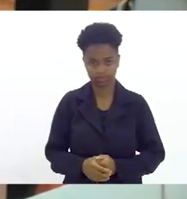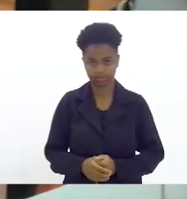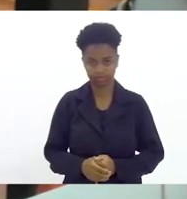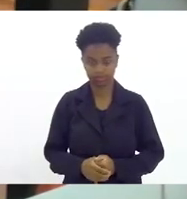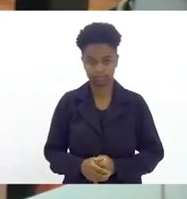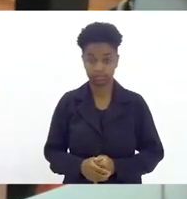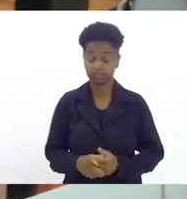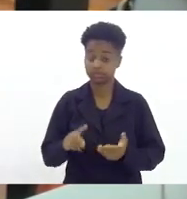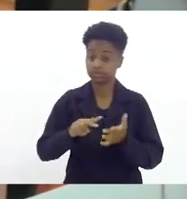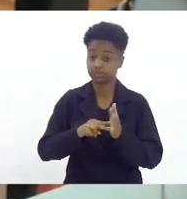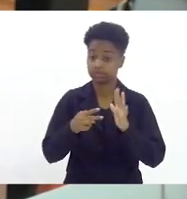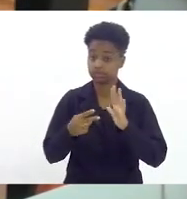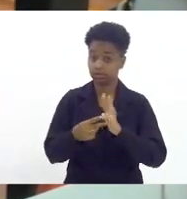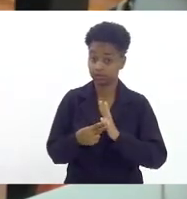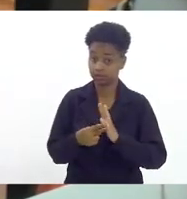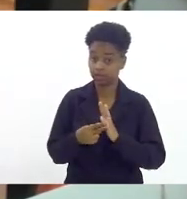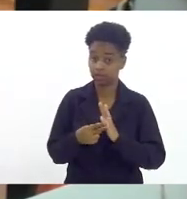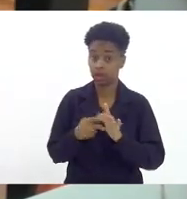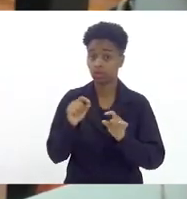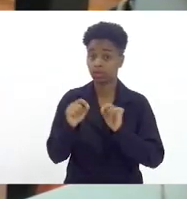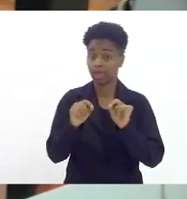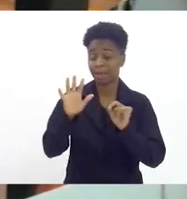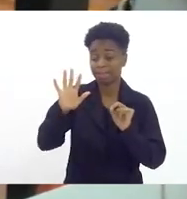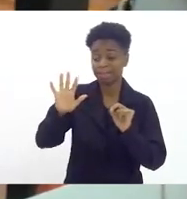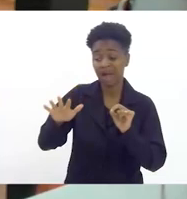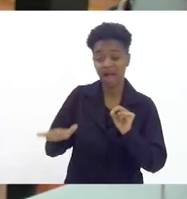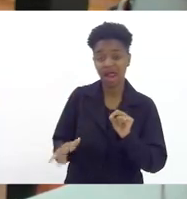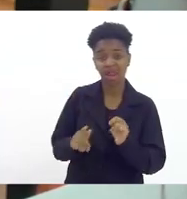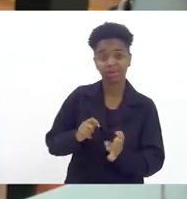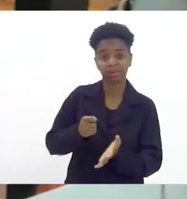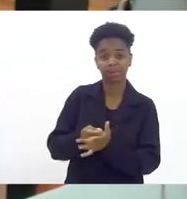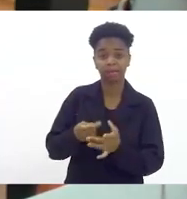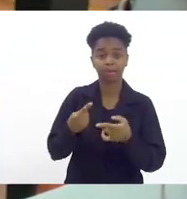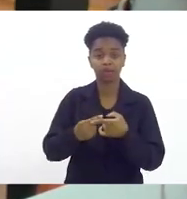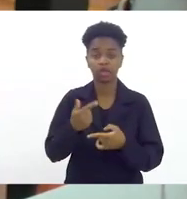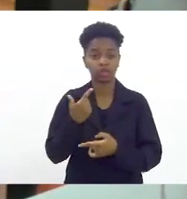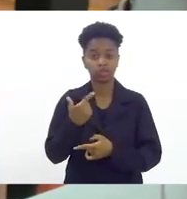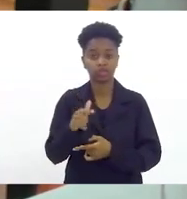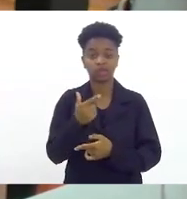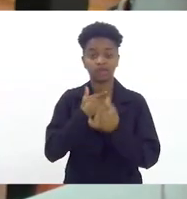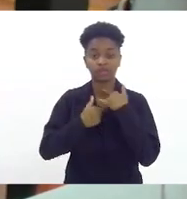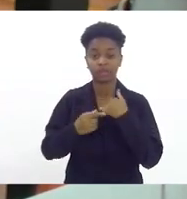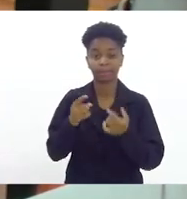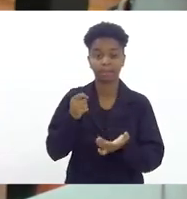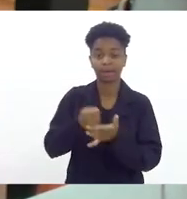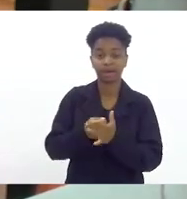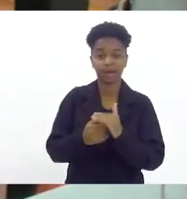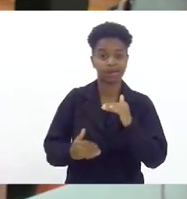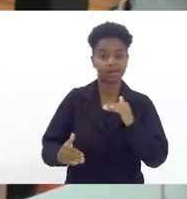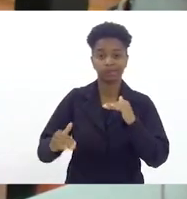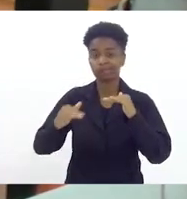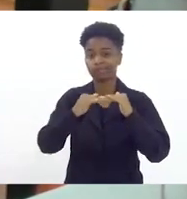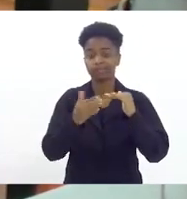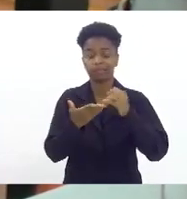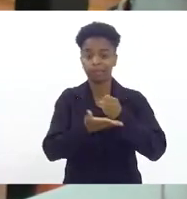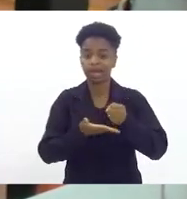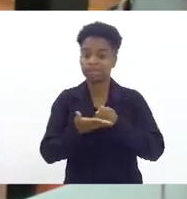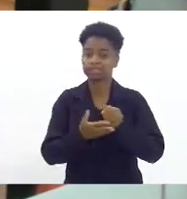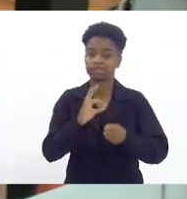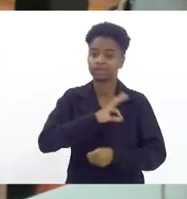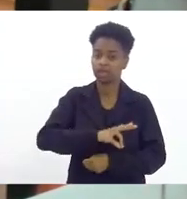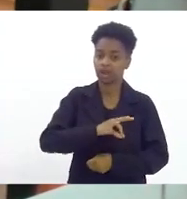ele significam o barateamento porque eles não querem pagar o mesmo piso a mesma formação